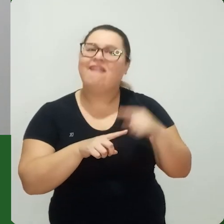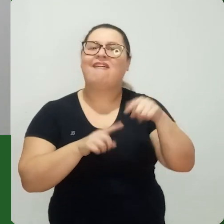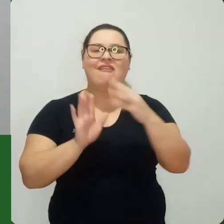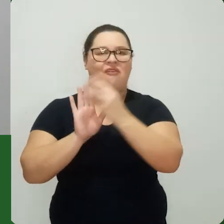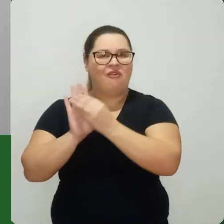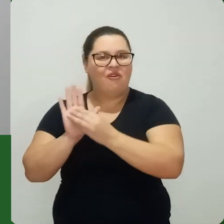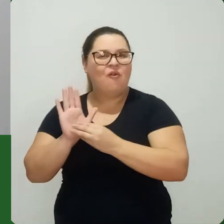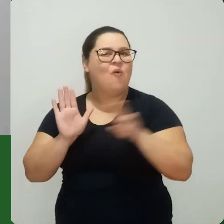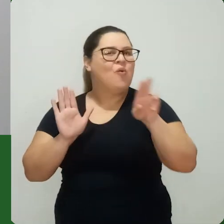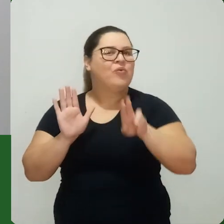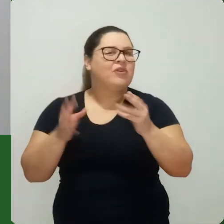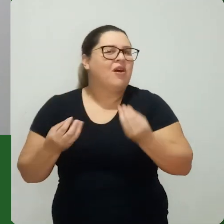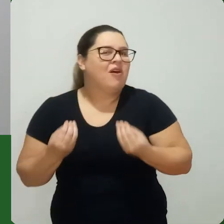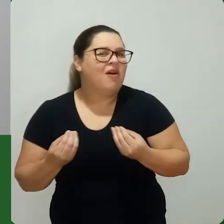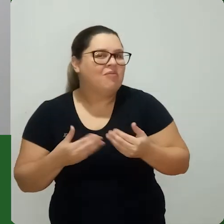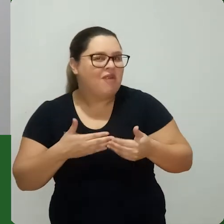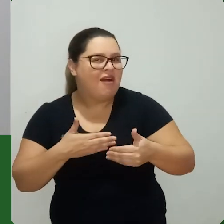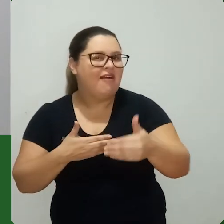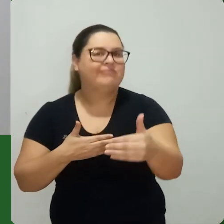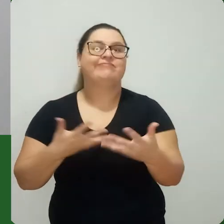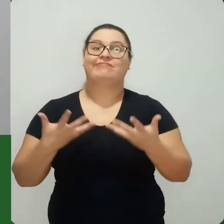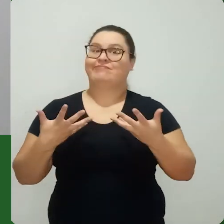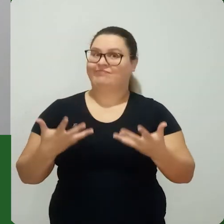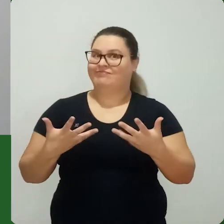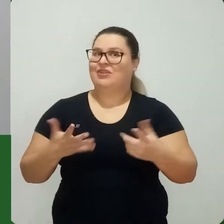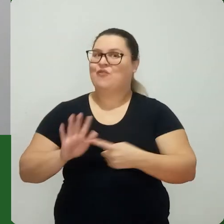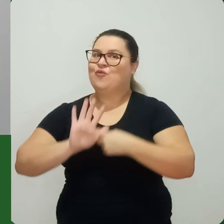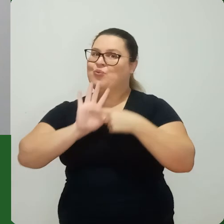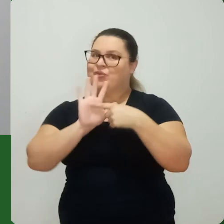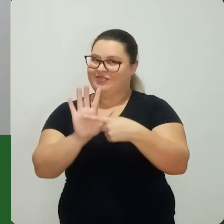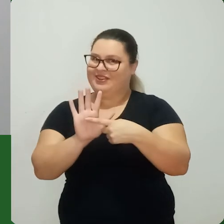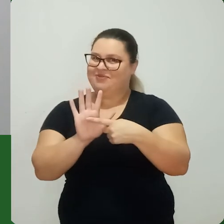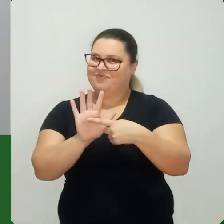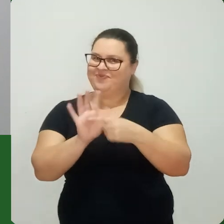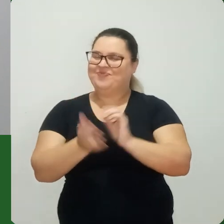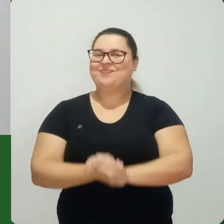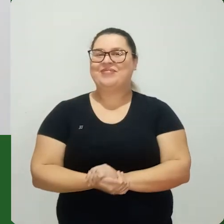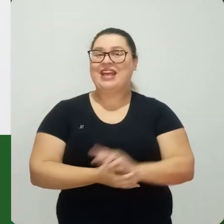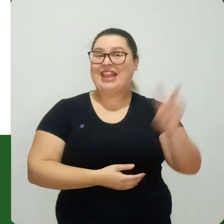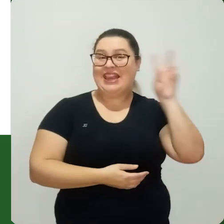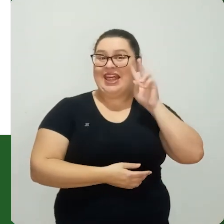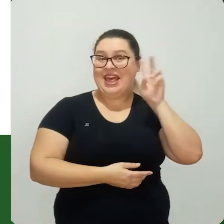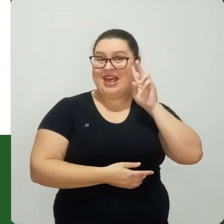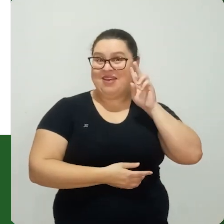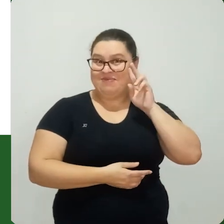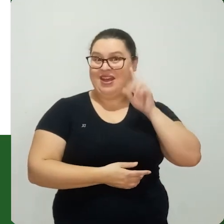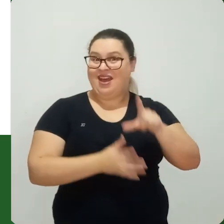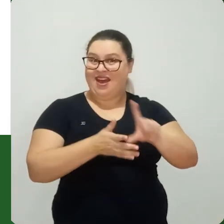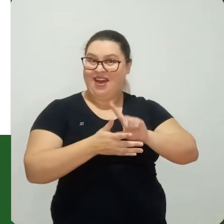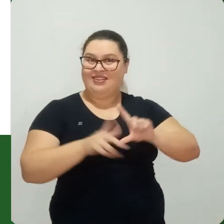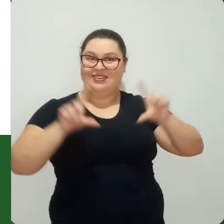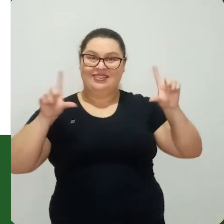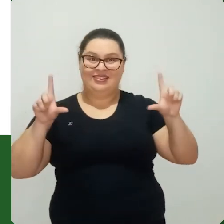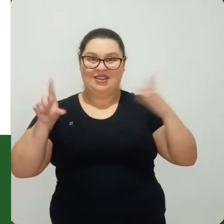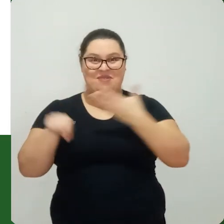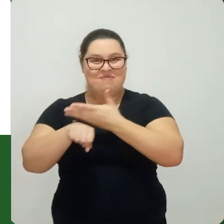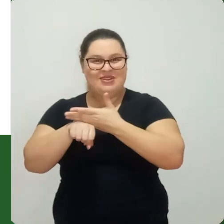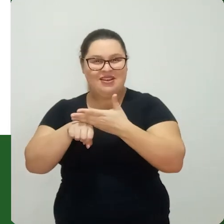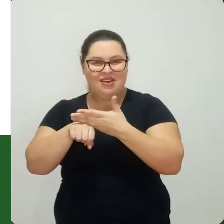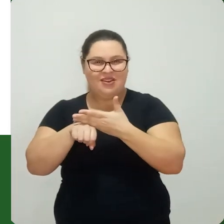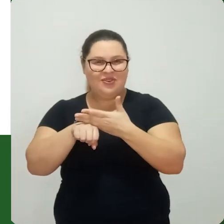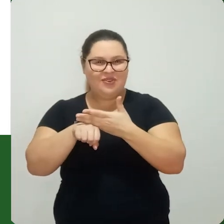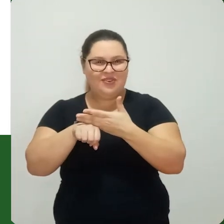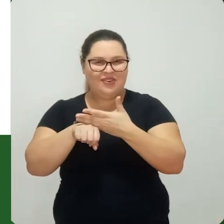sabe como é que esses conteúdos eles vão ser usados daqui para frente? Pois é, eu vou te mostrar. Lembra da nossa tela em